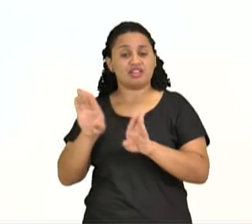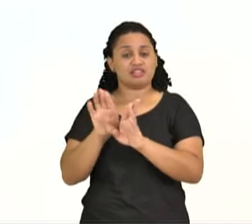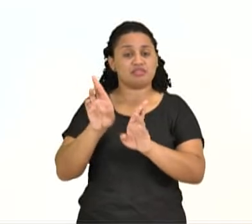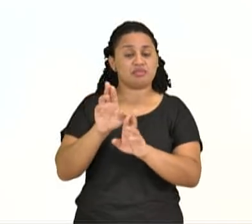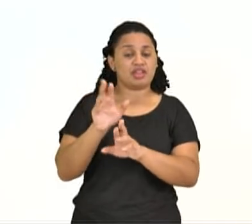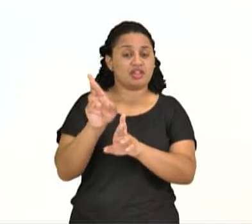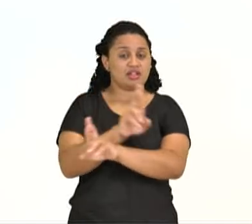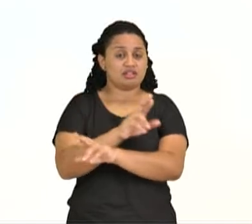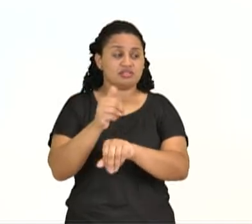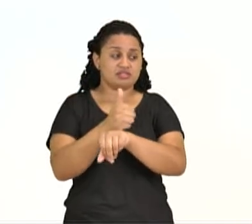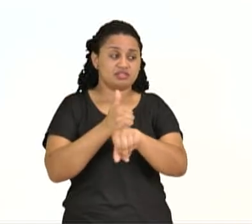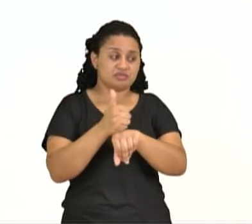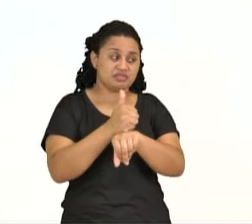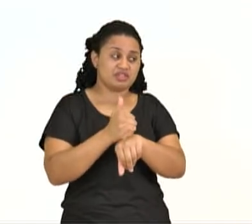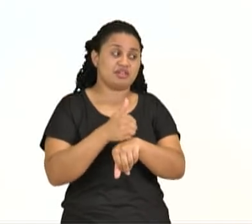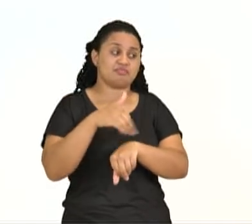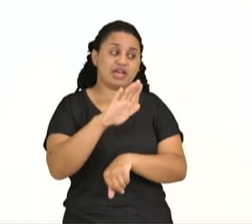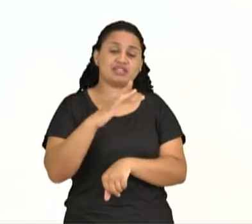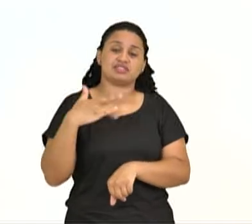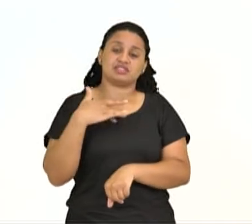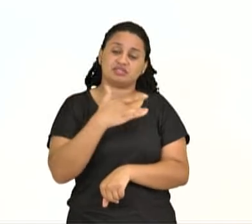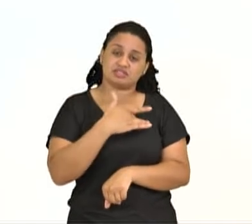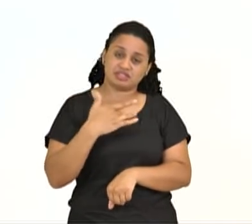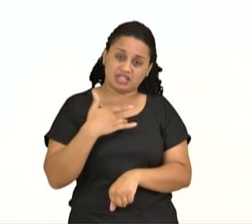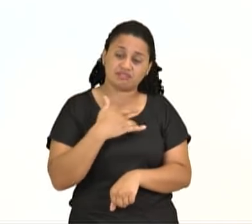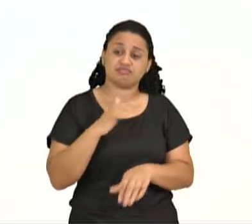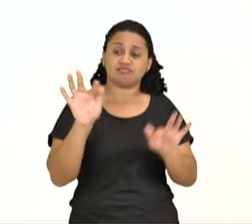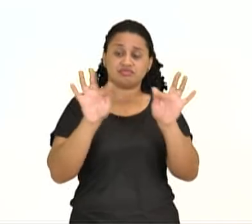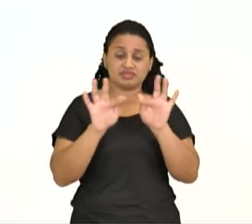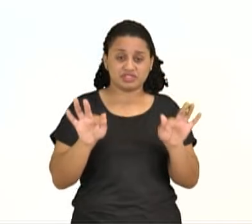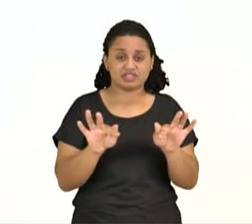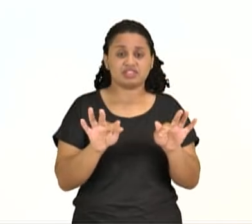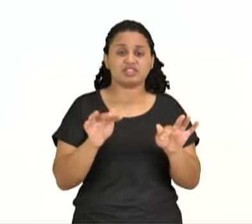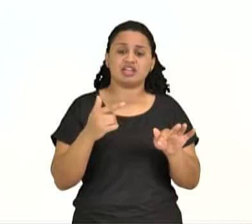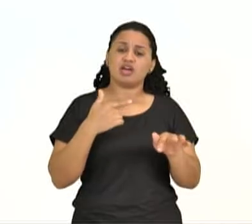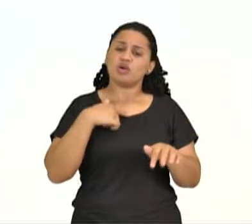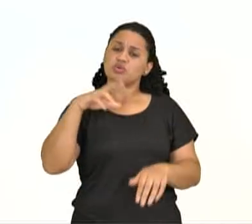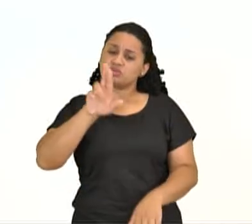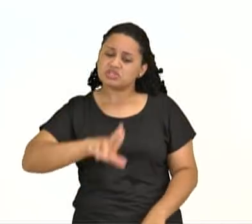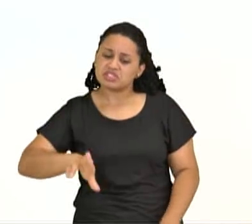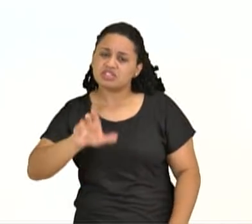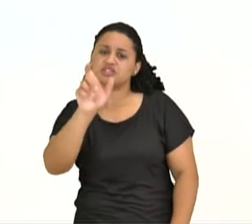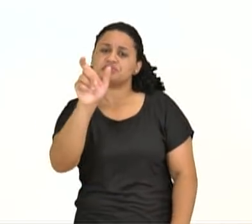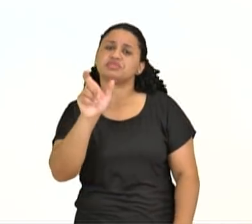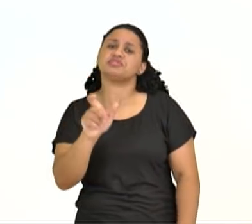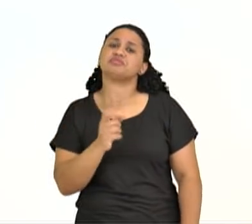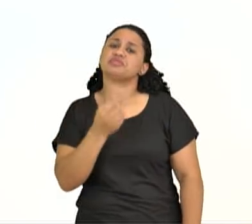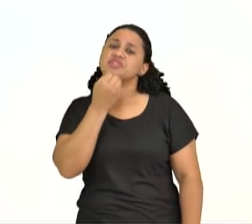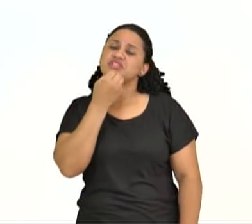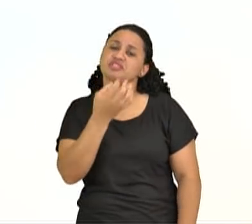saudáveis e felizes, usemos e abusemos das palavras positivas na nossa vida.